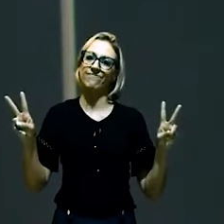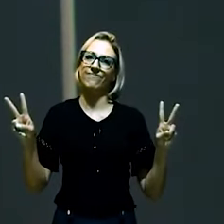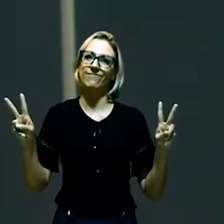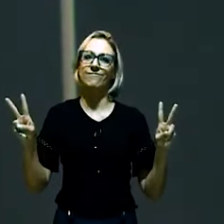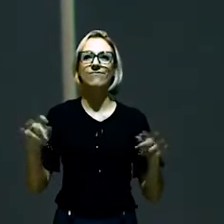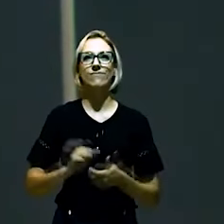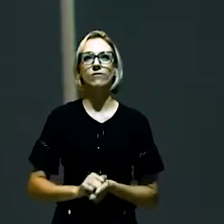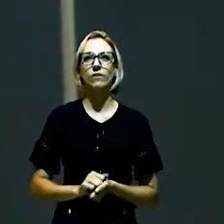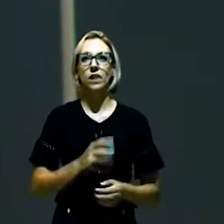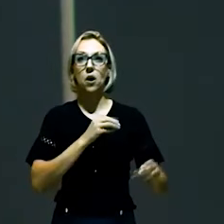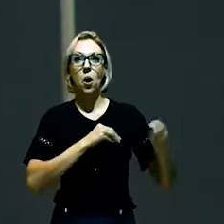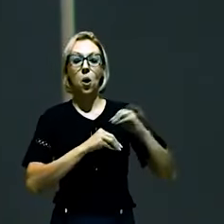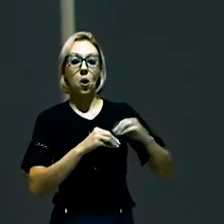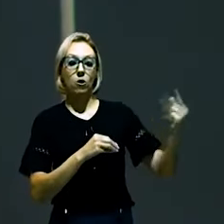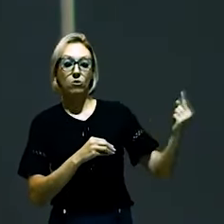Quando o pecado